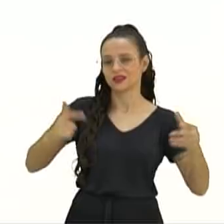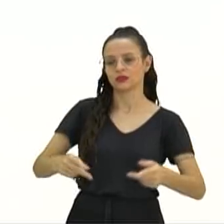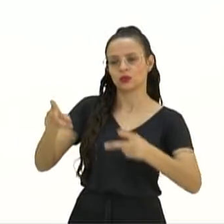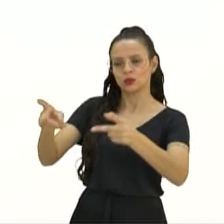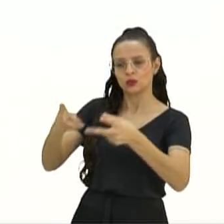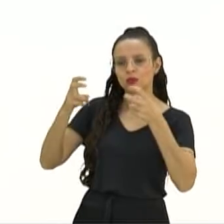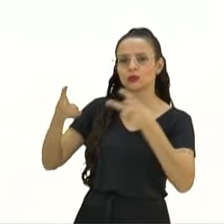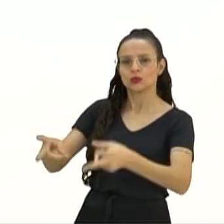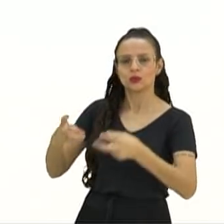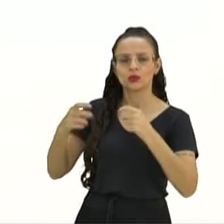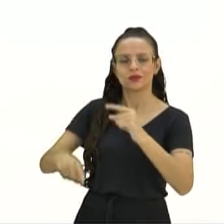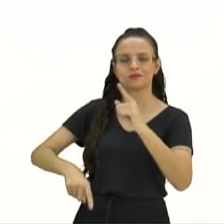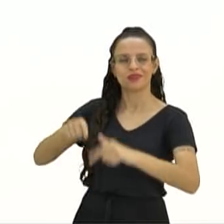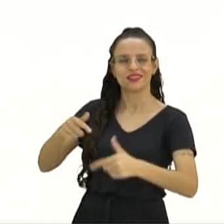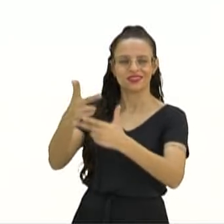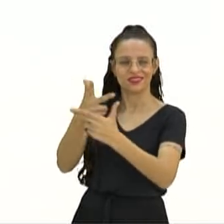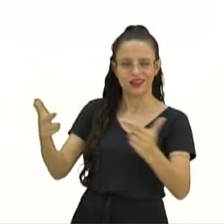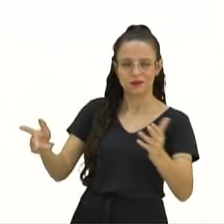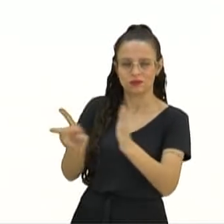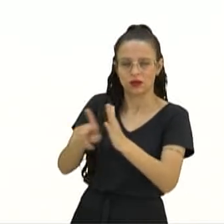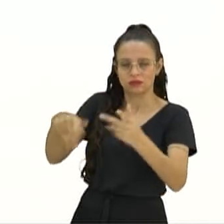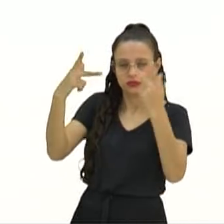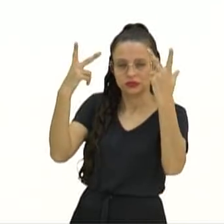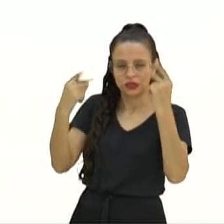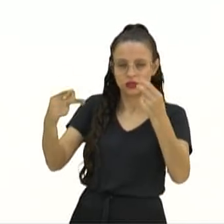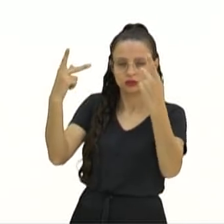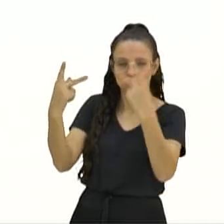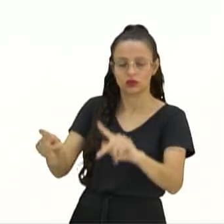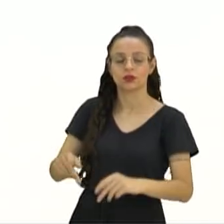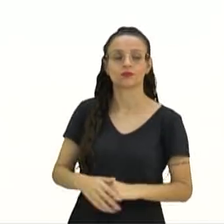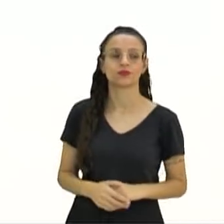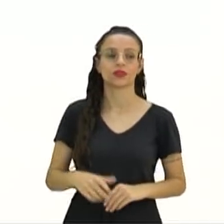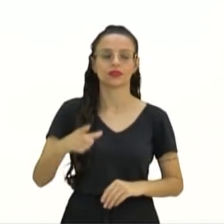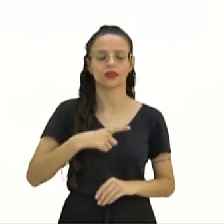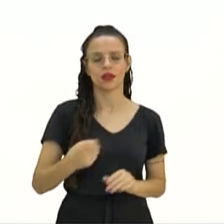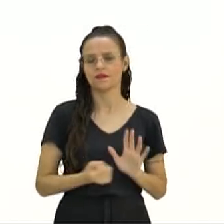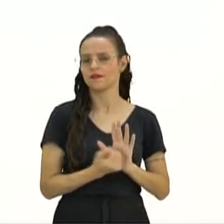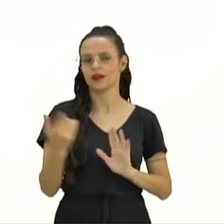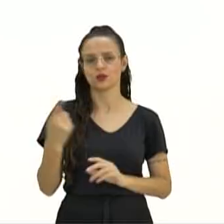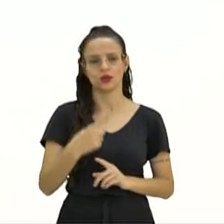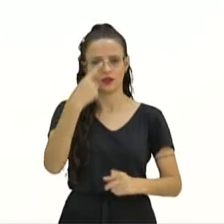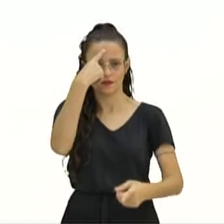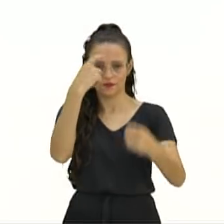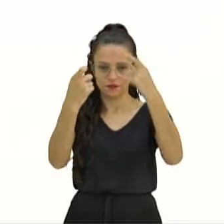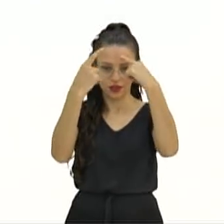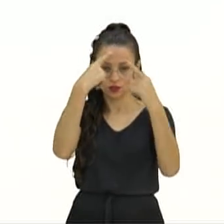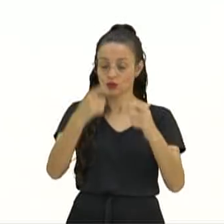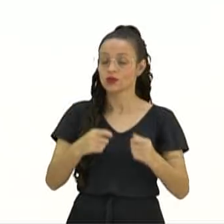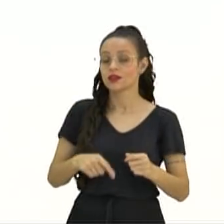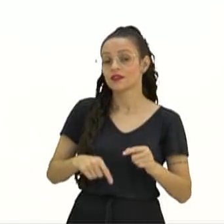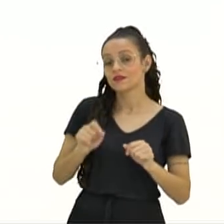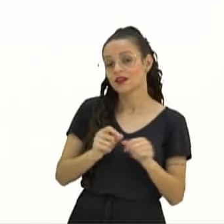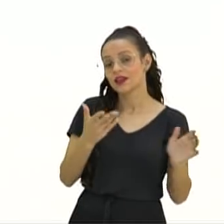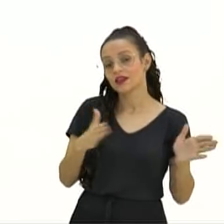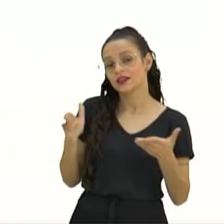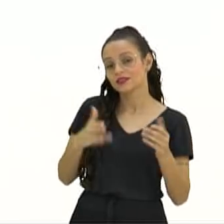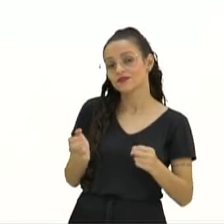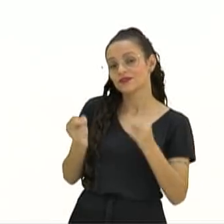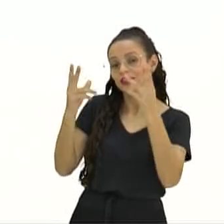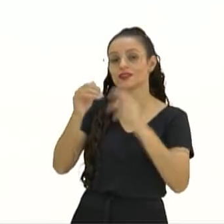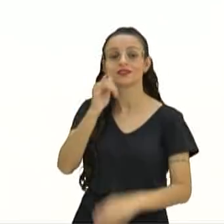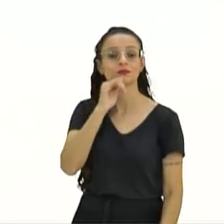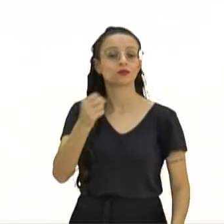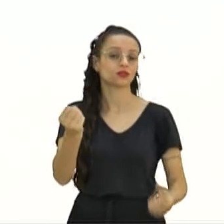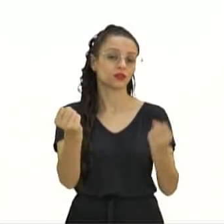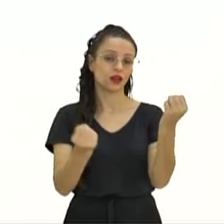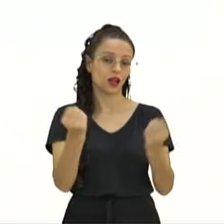recursos naturais. Então, o que nós vamos ter ali? Diversos inventos que são produzidos e comercializados, como o automóvel.